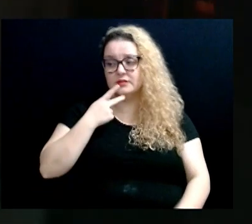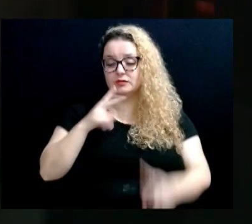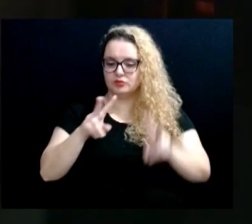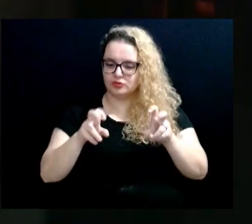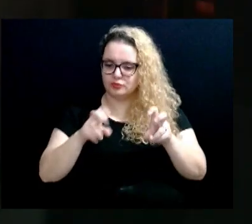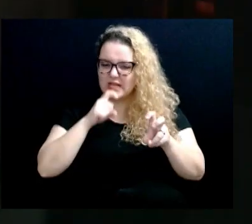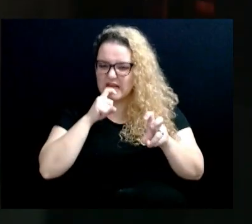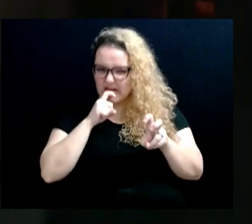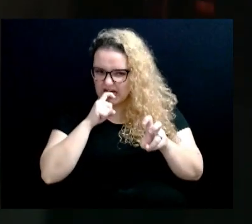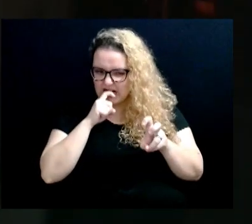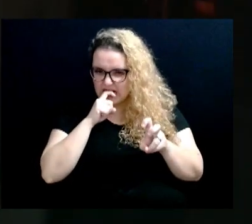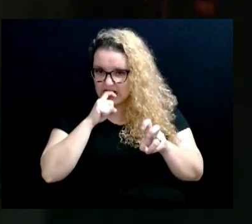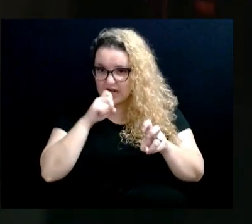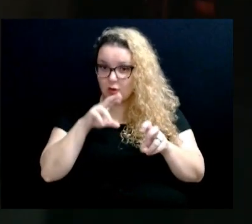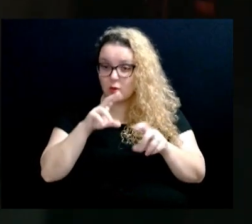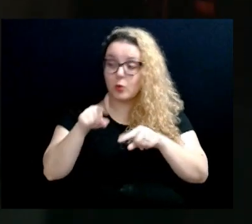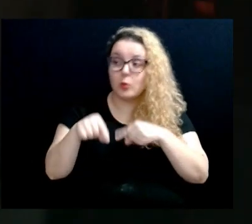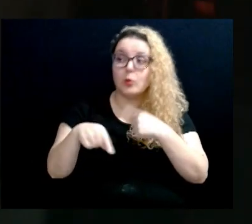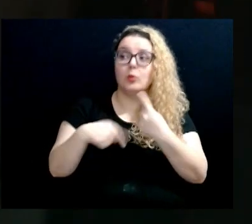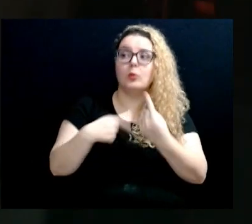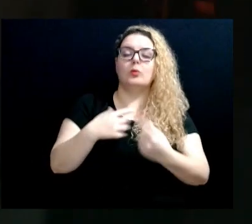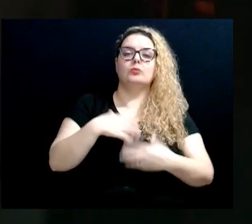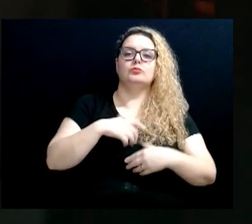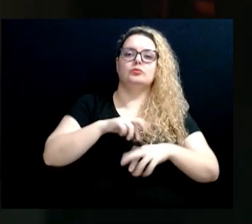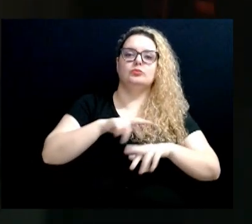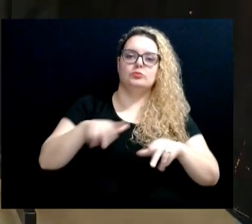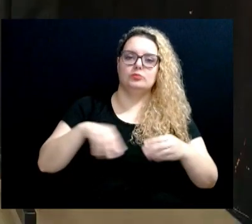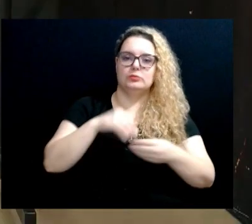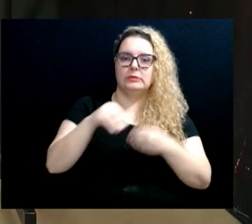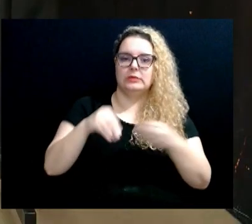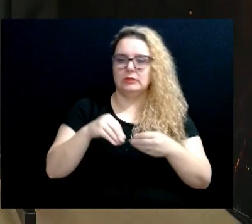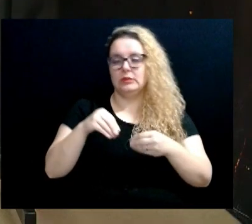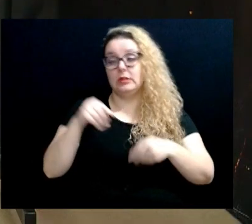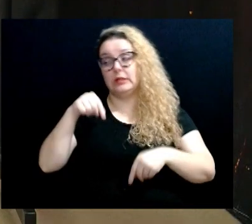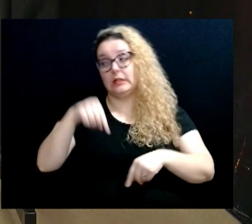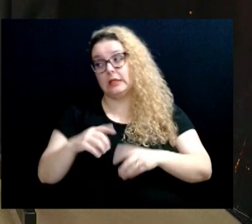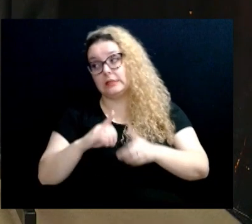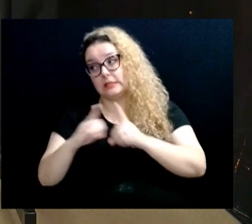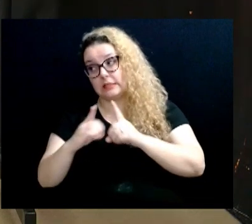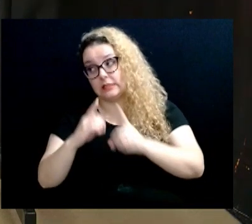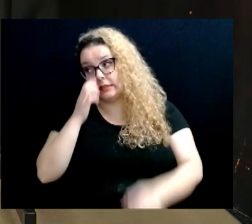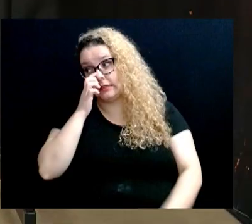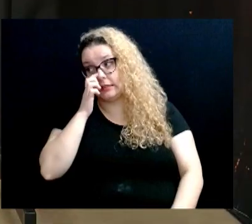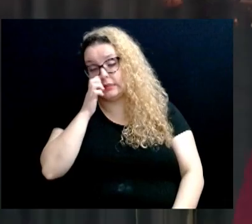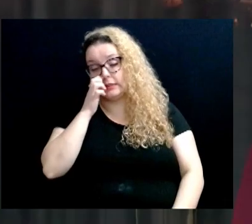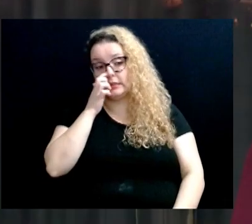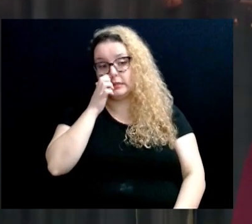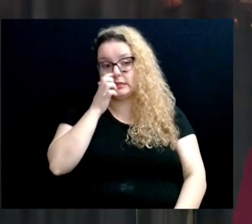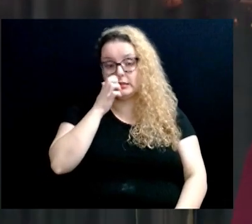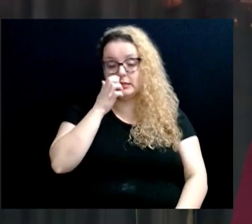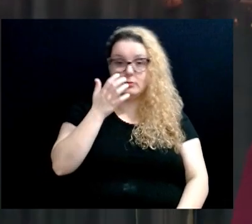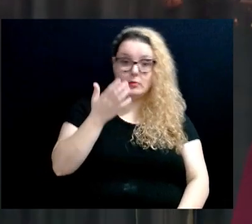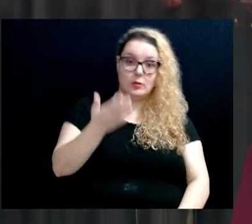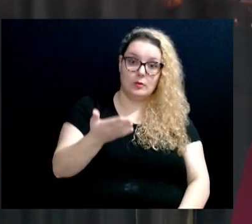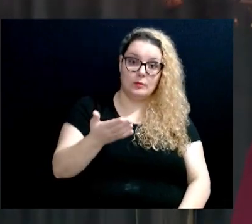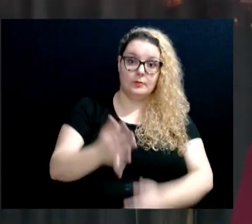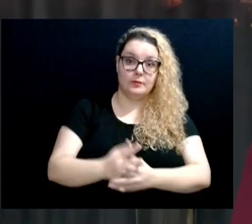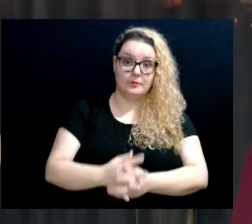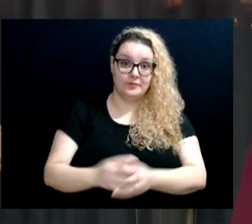outros sentimentos envolvidos nessa dinâmica? Bom, pergunta desafiadora,